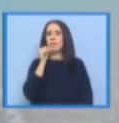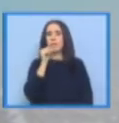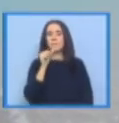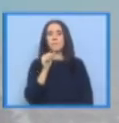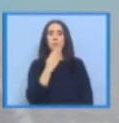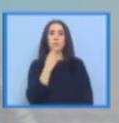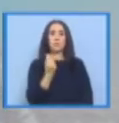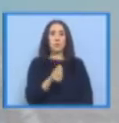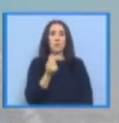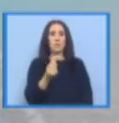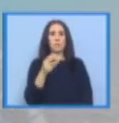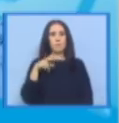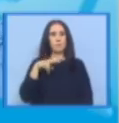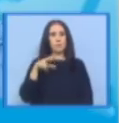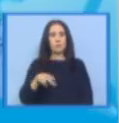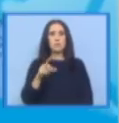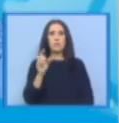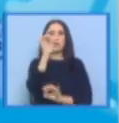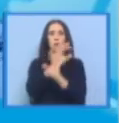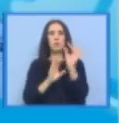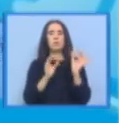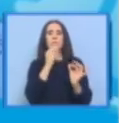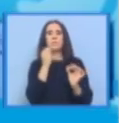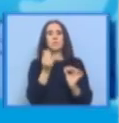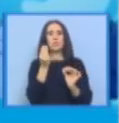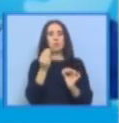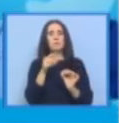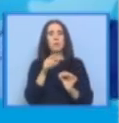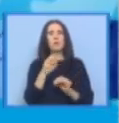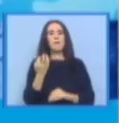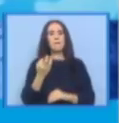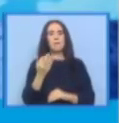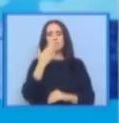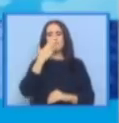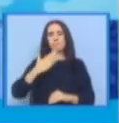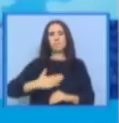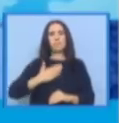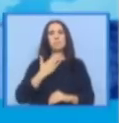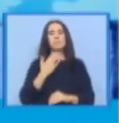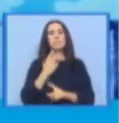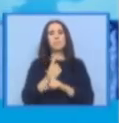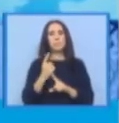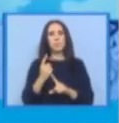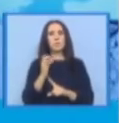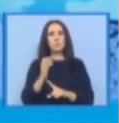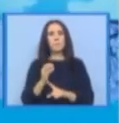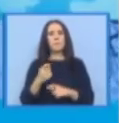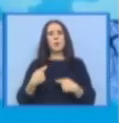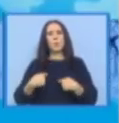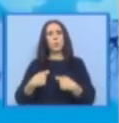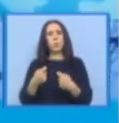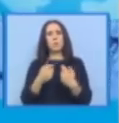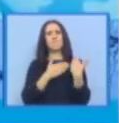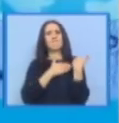jovens portugueses e aos jovens europeus, que se defrontam com uma sobrecarga de encargos